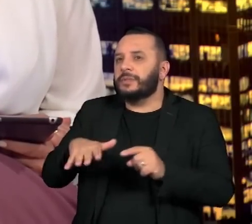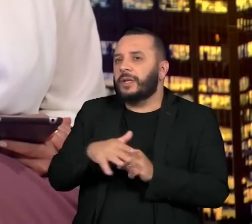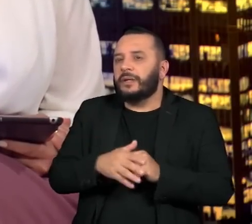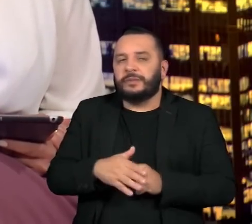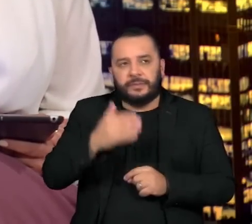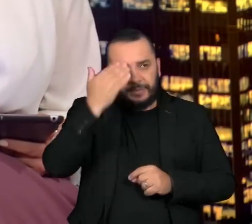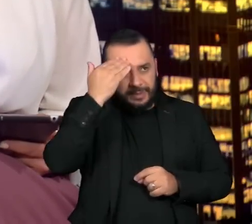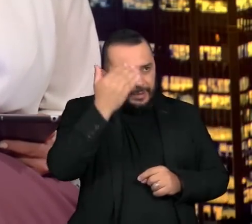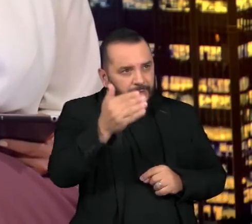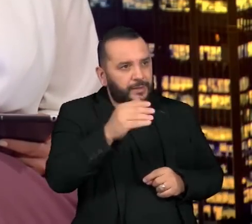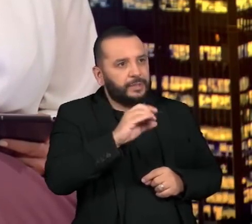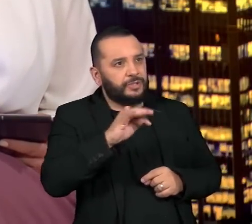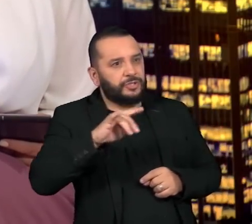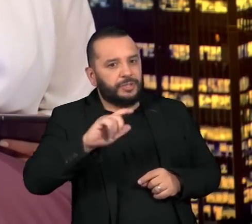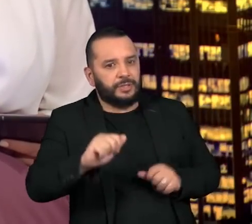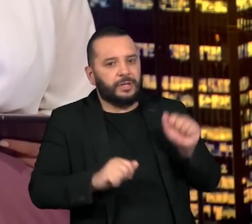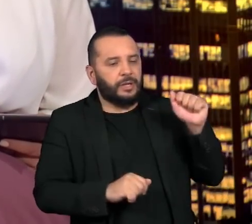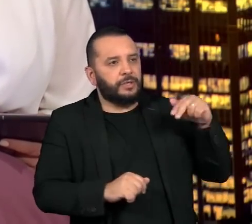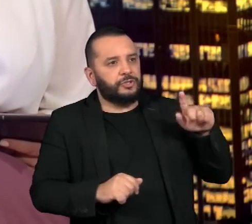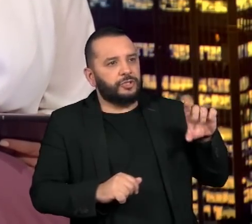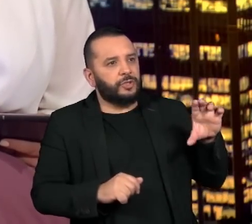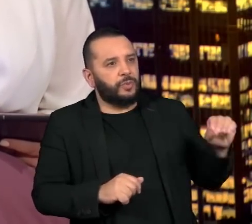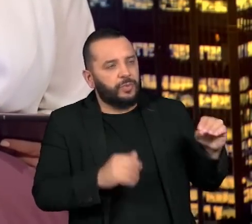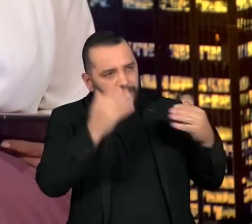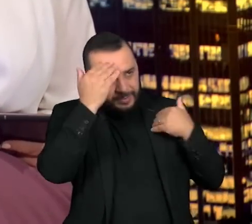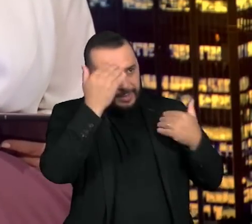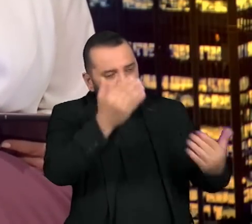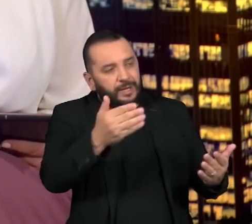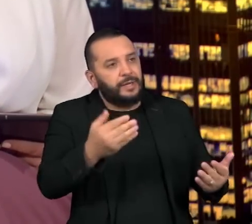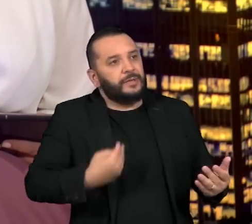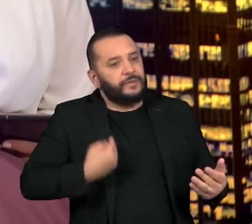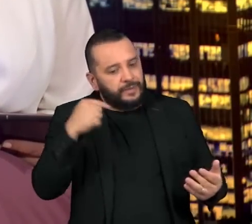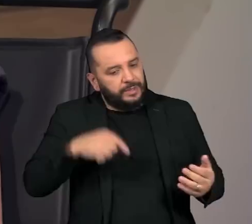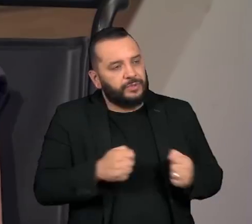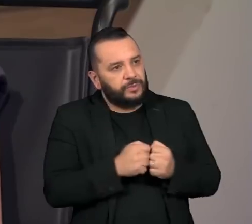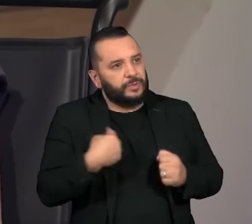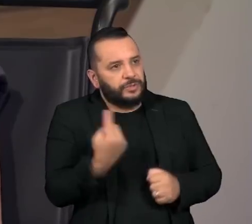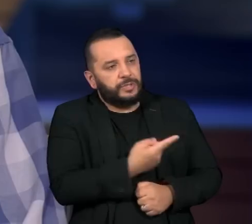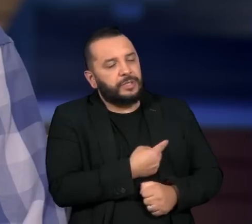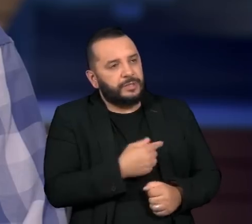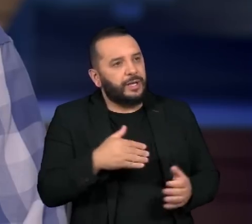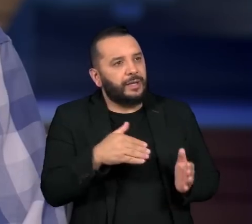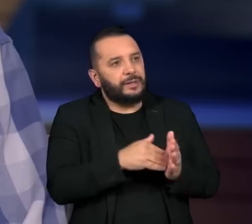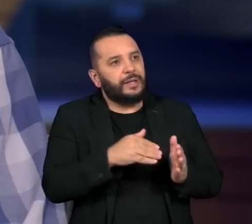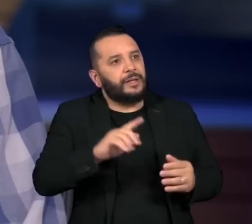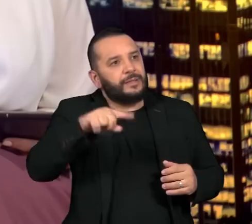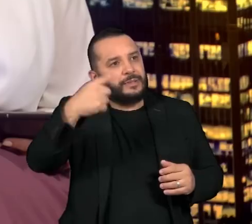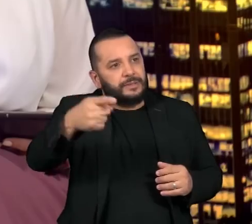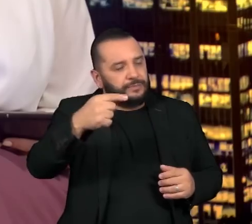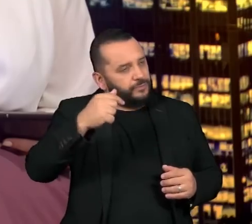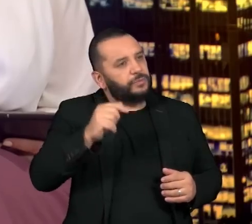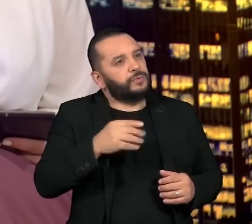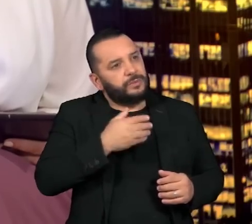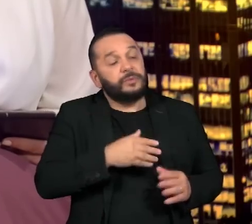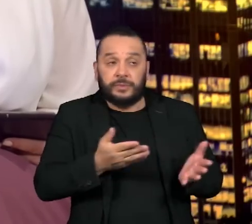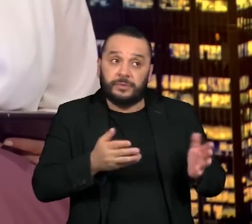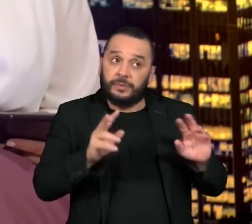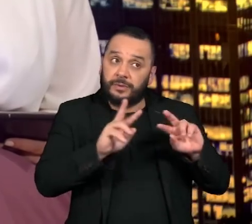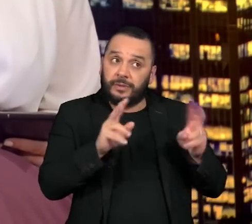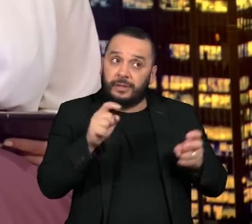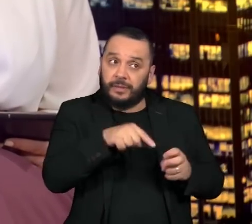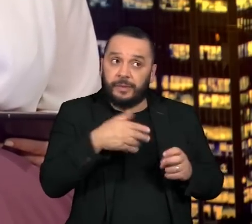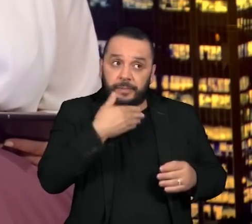professor Ângelo, obrigada por estarem aqui com a gente e até uma próxima oportunidade. Muito obrigada. Quem sabe com notícias melhores, né, sobre esse assunto.